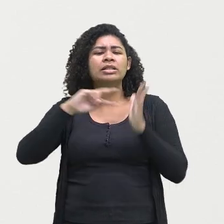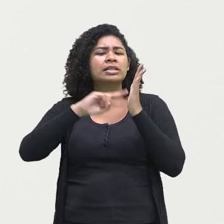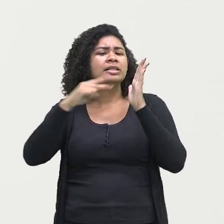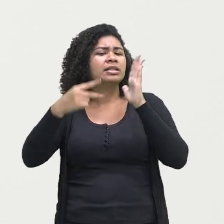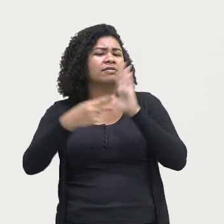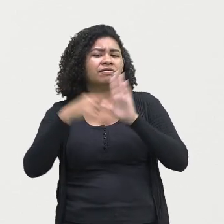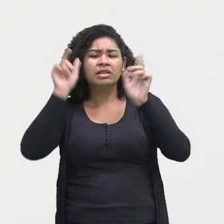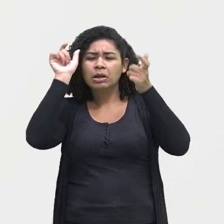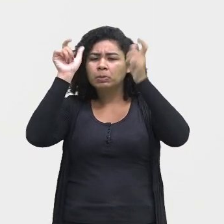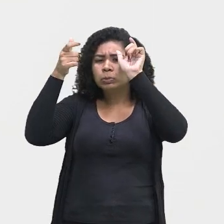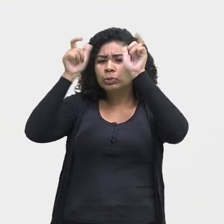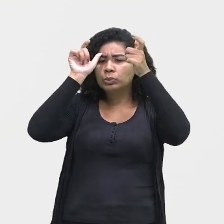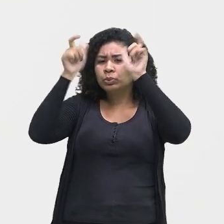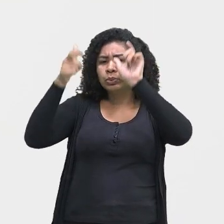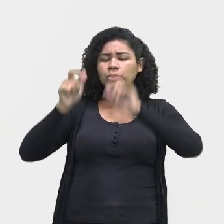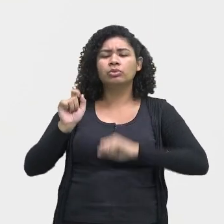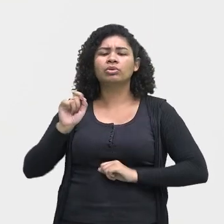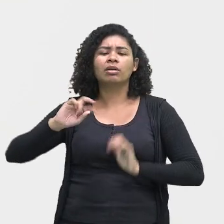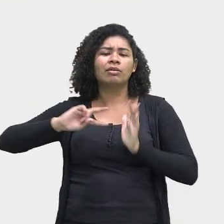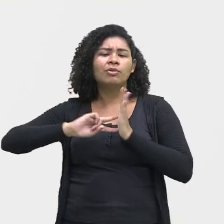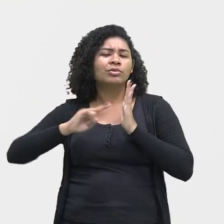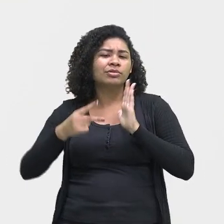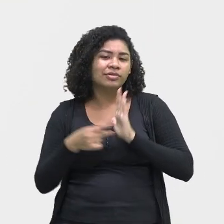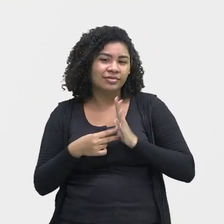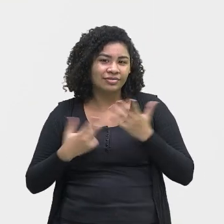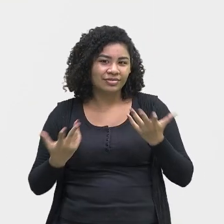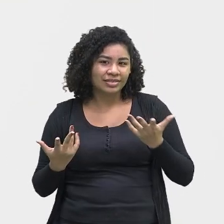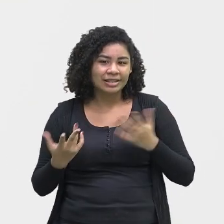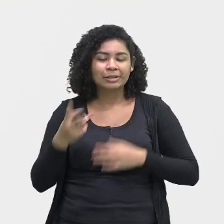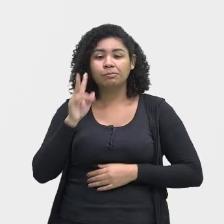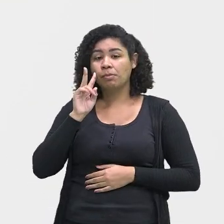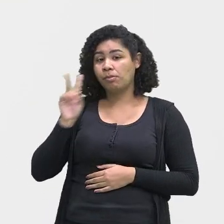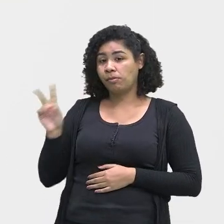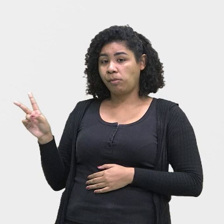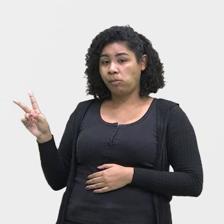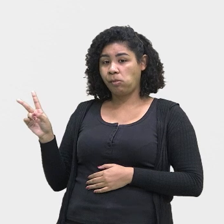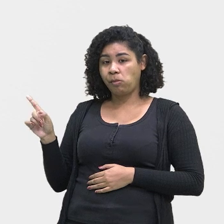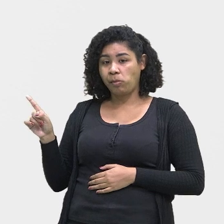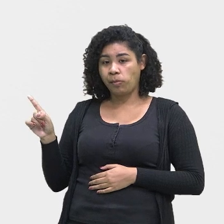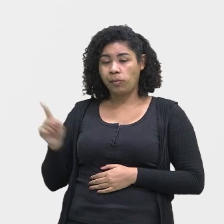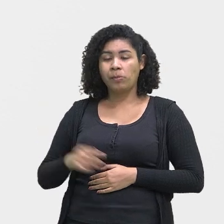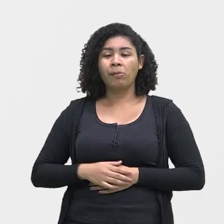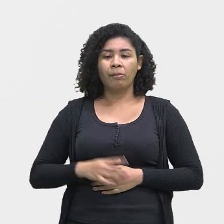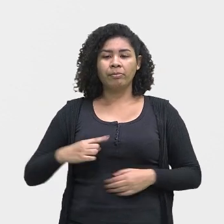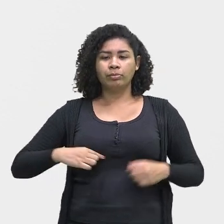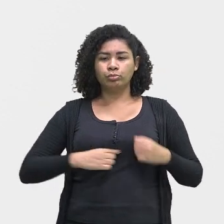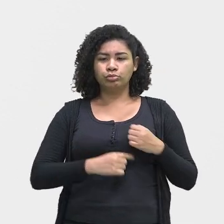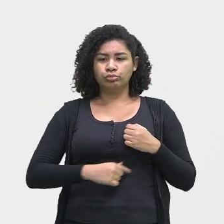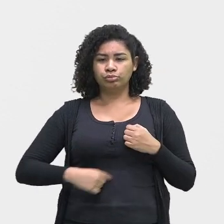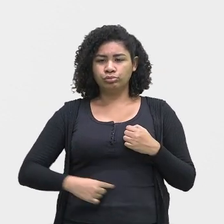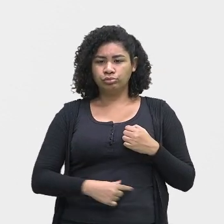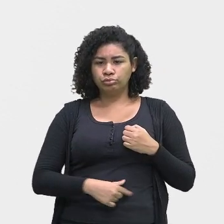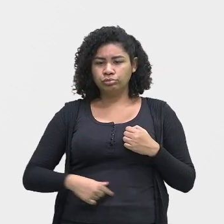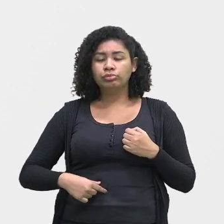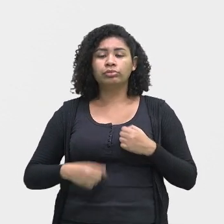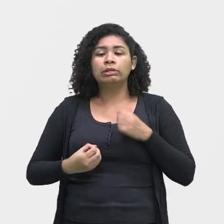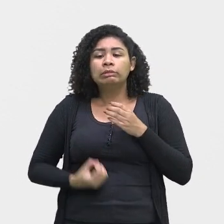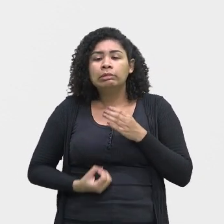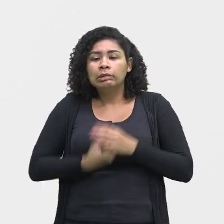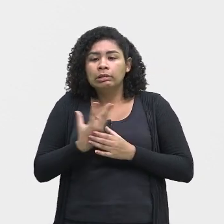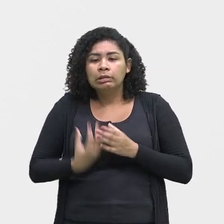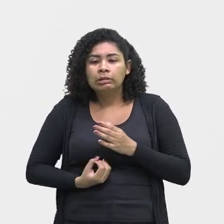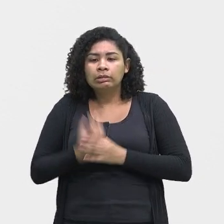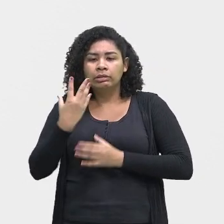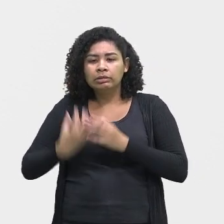síndrome. Essa síndrome, o próprio intestino da pessoa produz uma levedura de cerveja quando